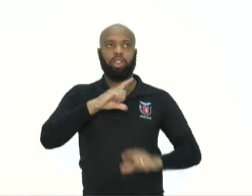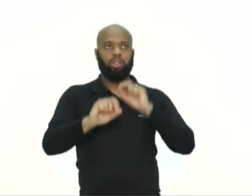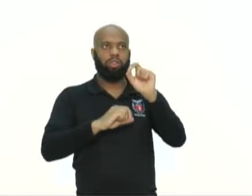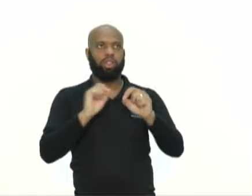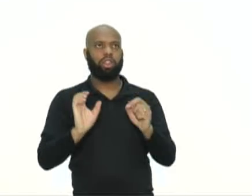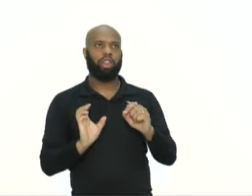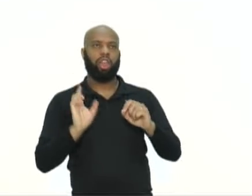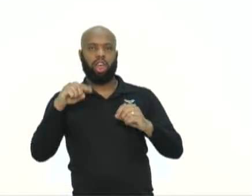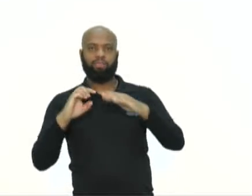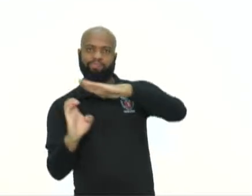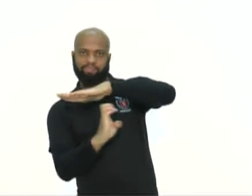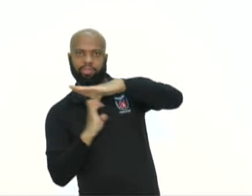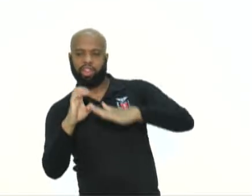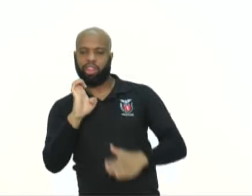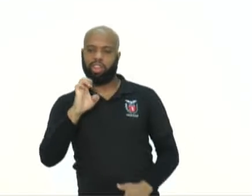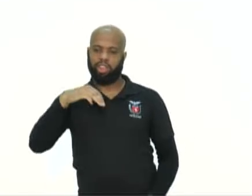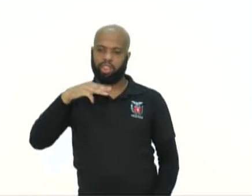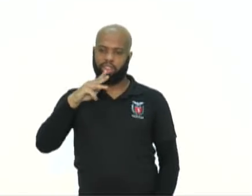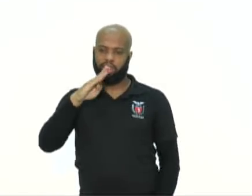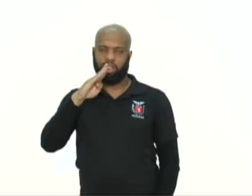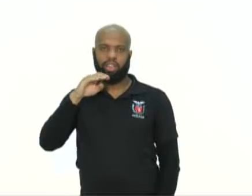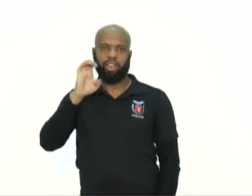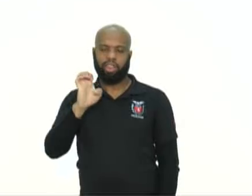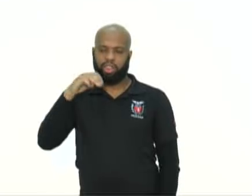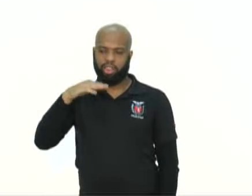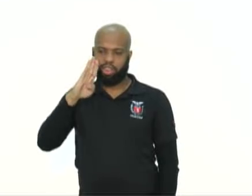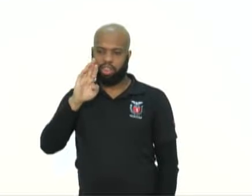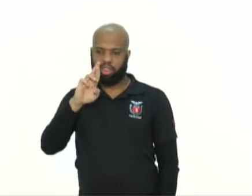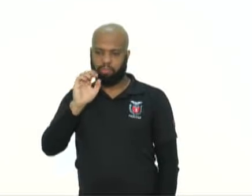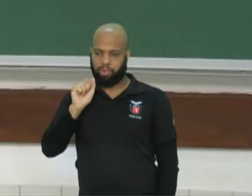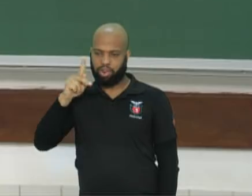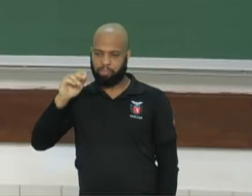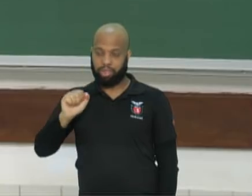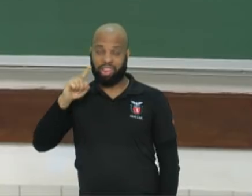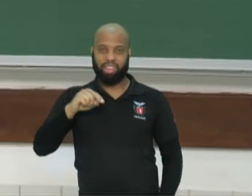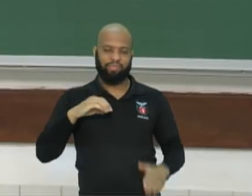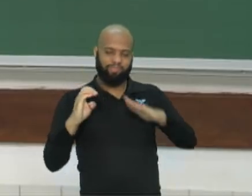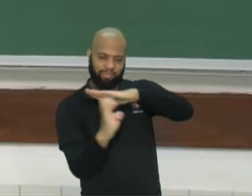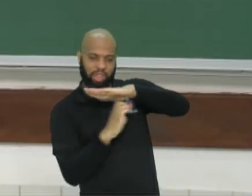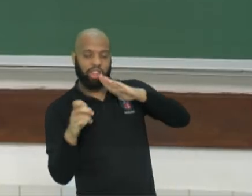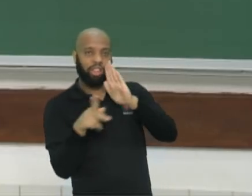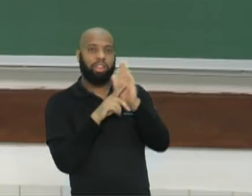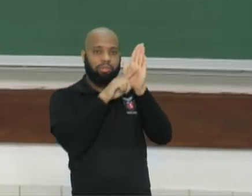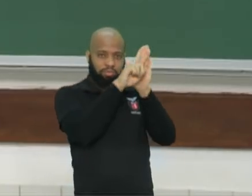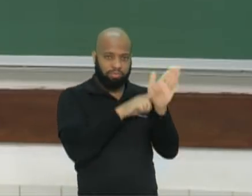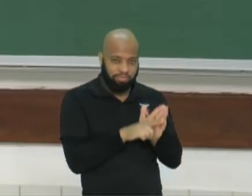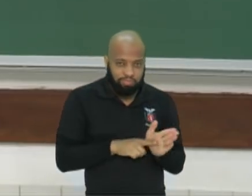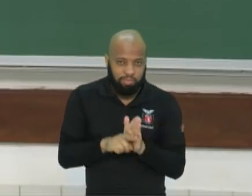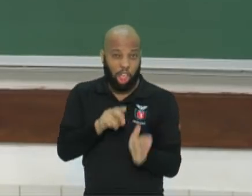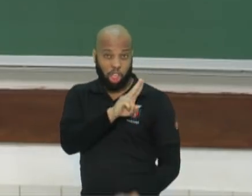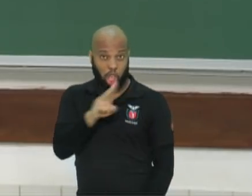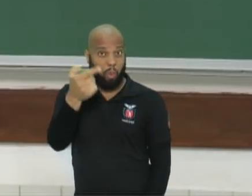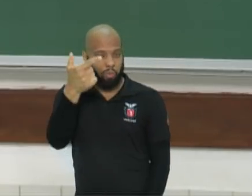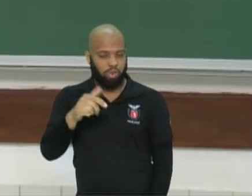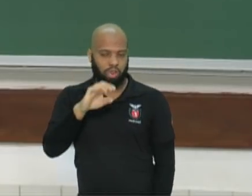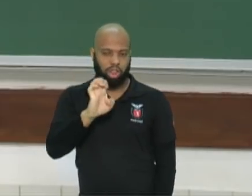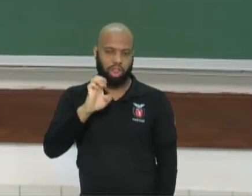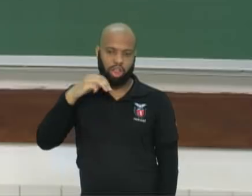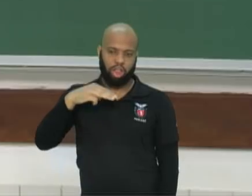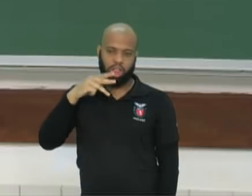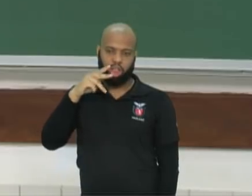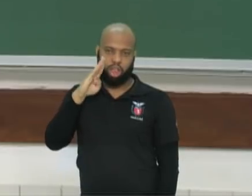que é a Empresa Brasileira de Pesquisa Agropecuária, então ela é voltada para desenhar um setor do governo, vamos dizer